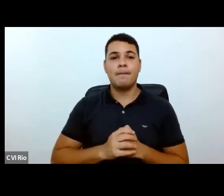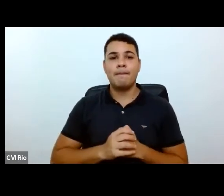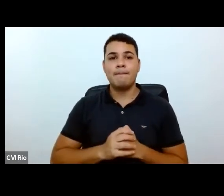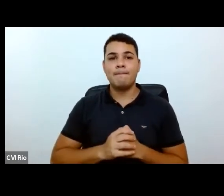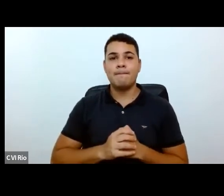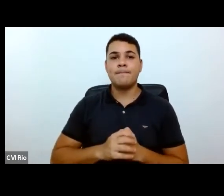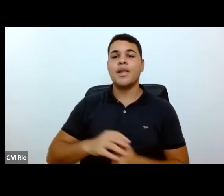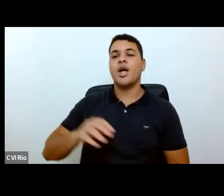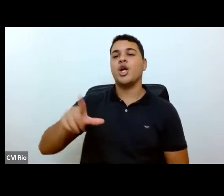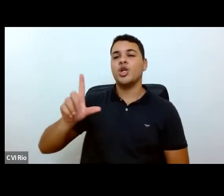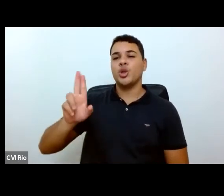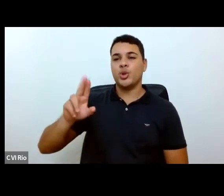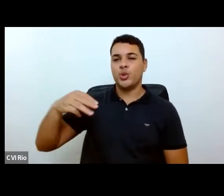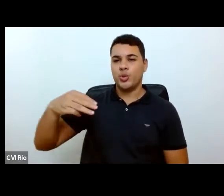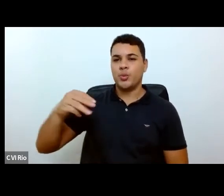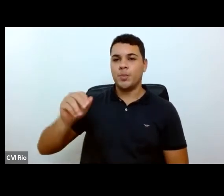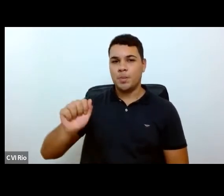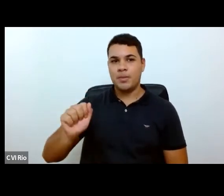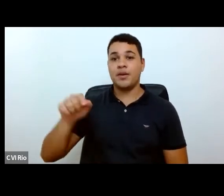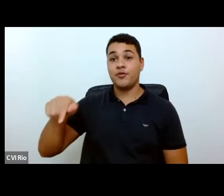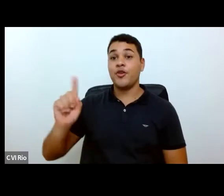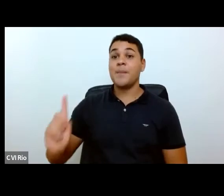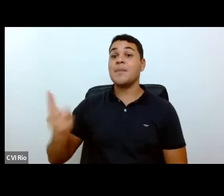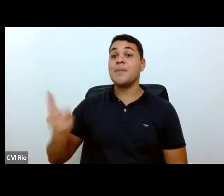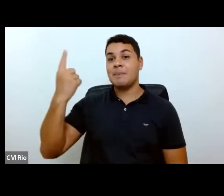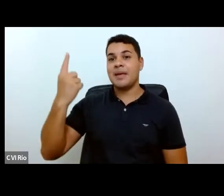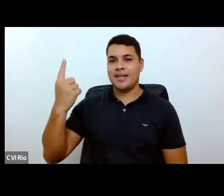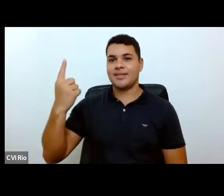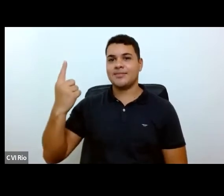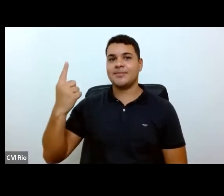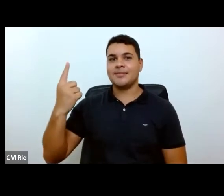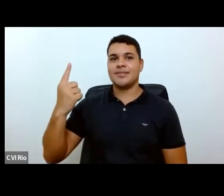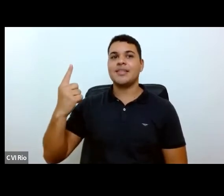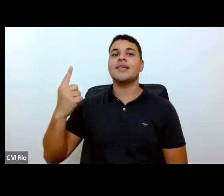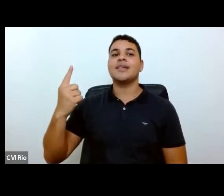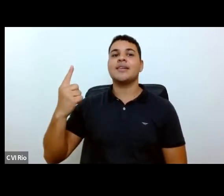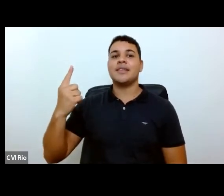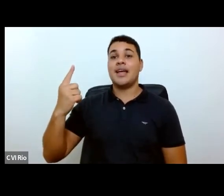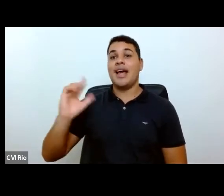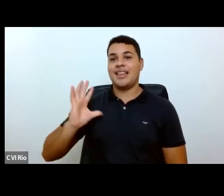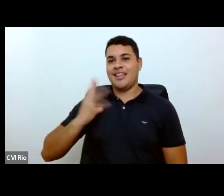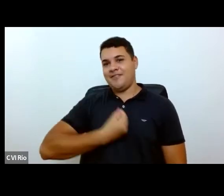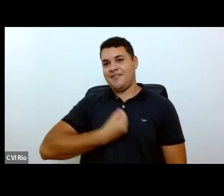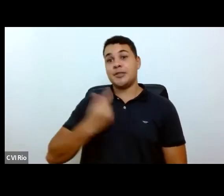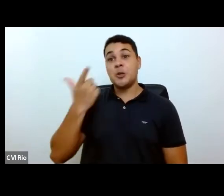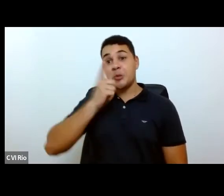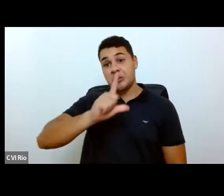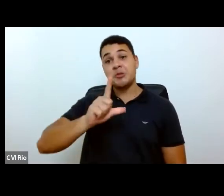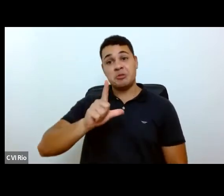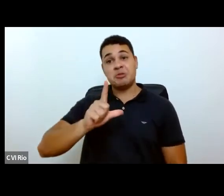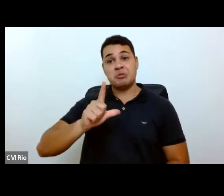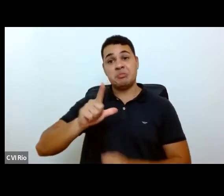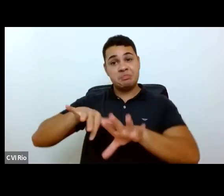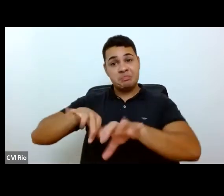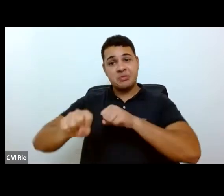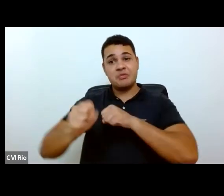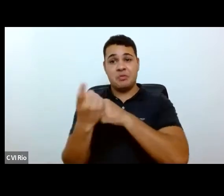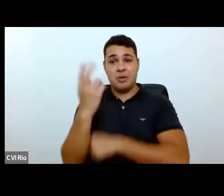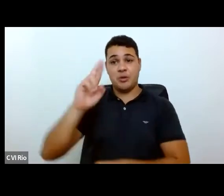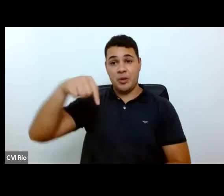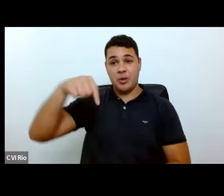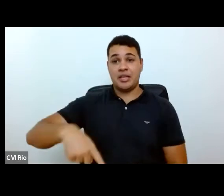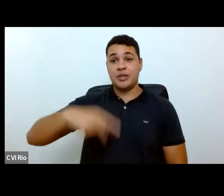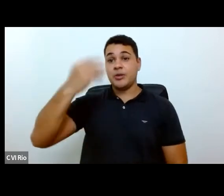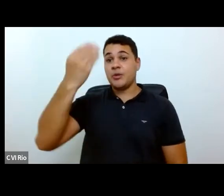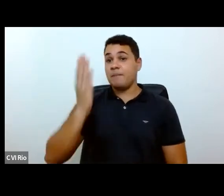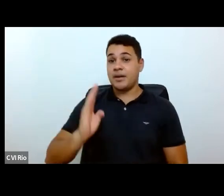Luma Nogueira, que foi uma das primeiras travestis, né, a defender doutorado no Brasil. Então, o Instituto Brasileiro Trans de Educação,